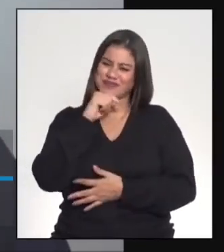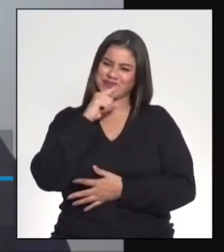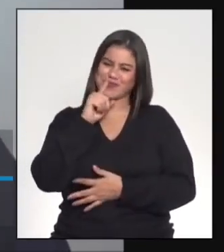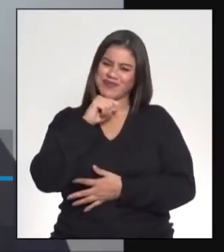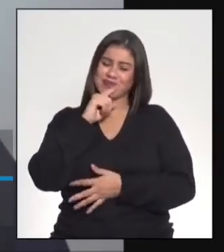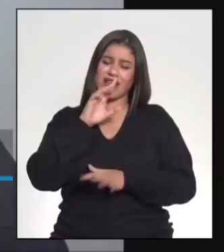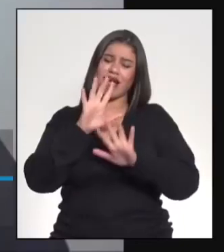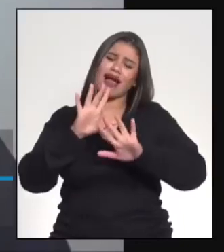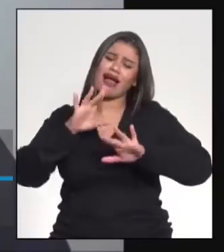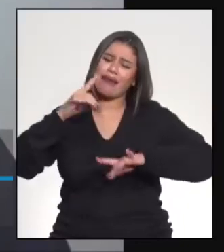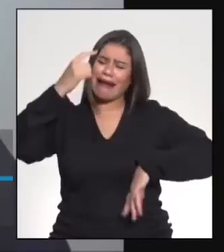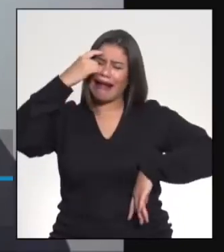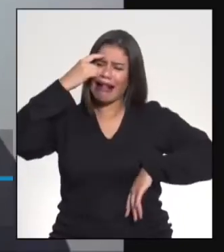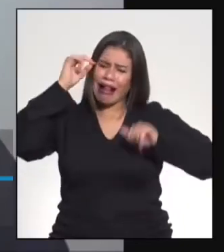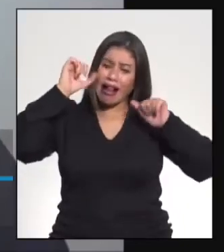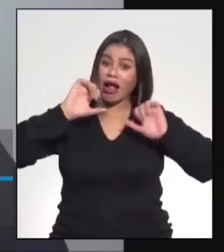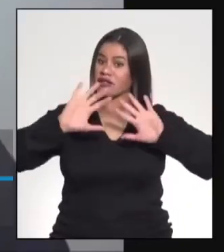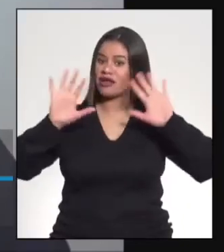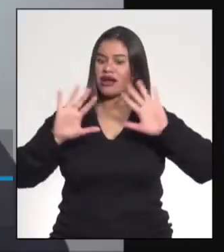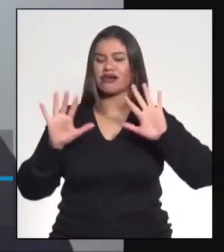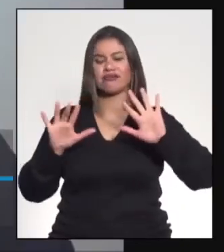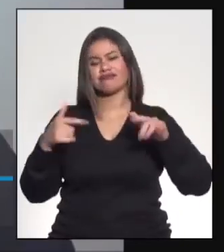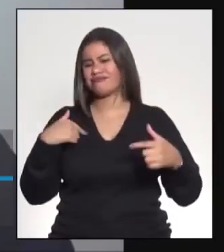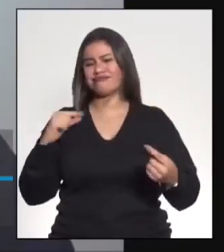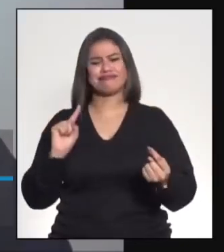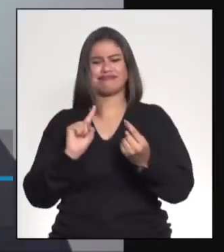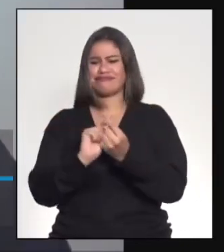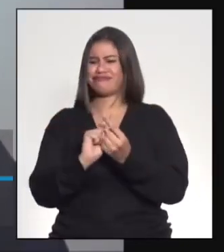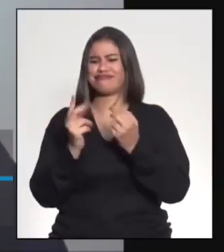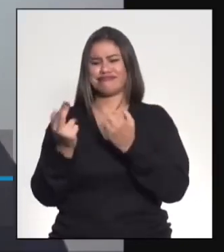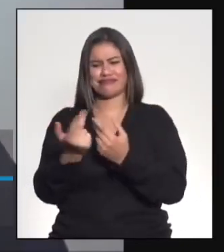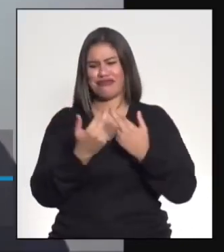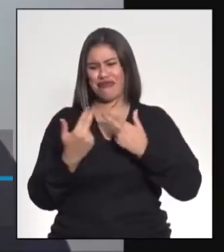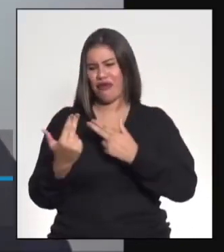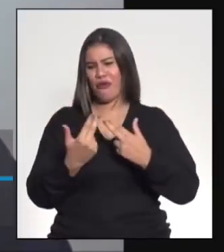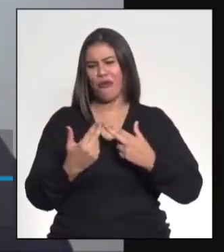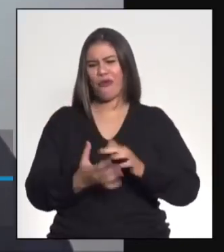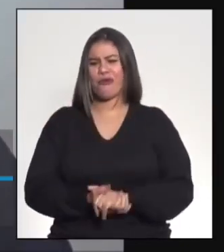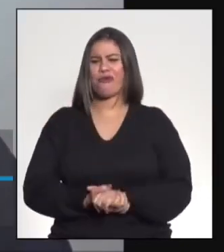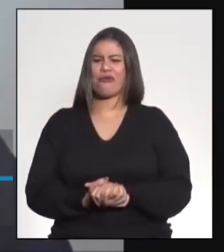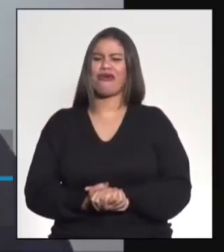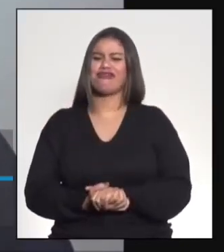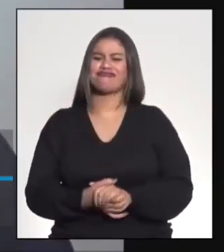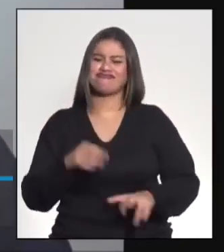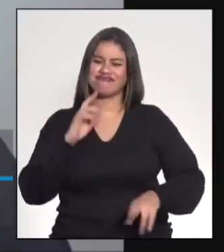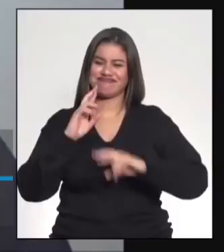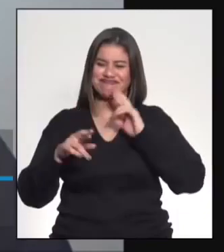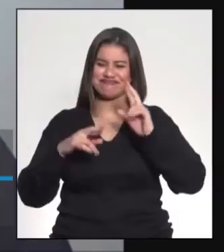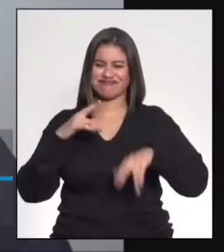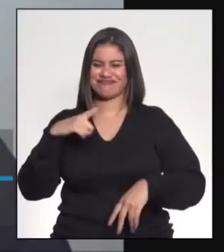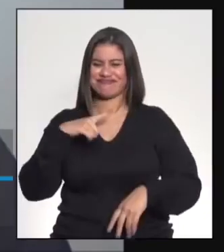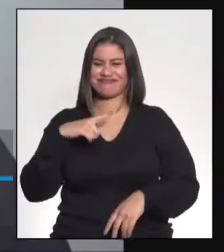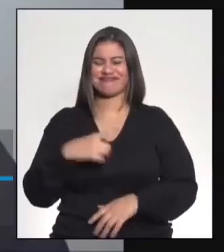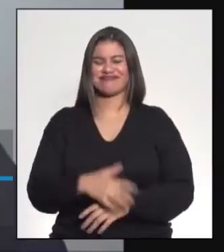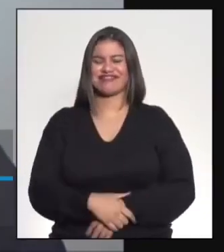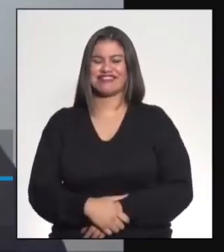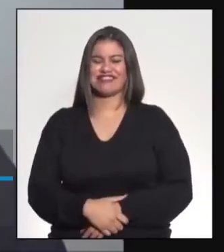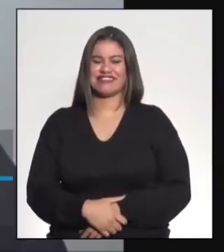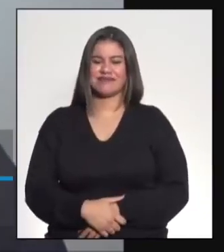não fiquem decepcionados, porque eu tô com vocês, tá? Então, foram muitas dessas respostas, tá, Fê?